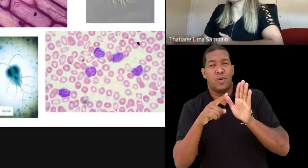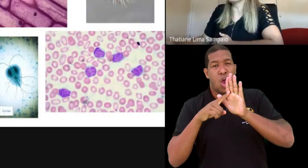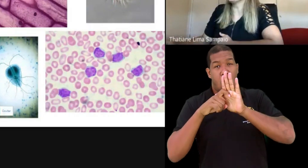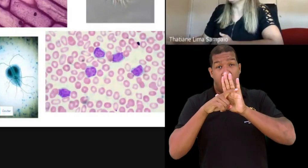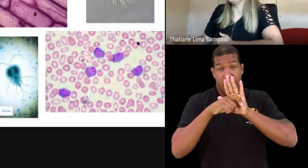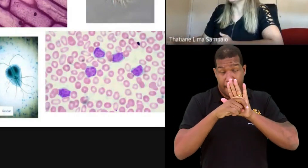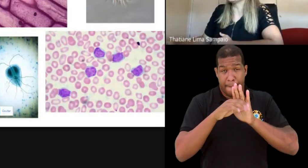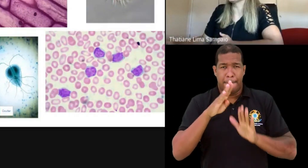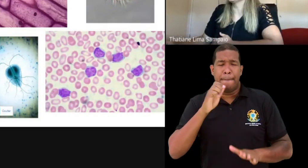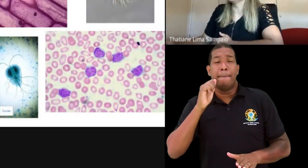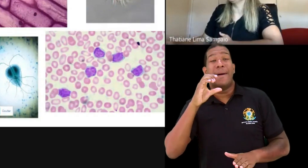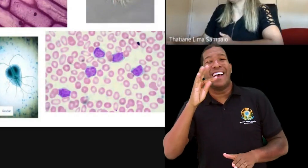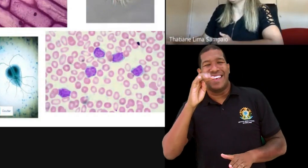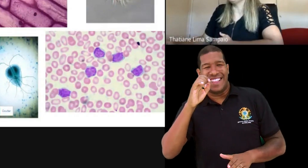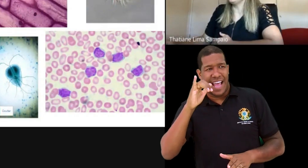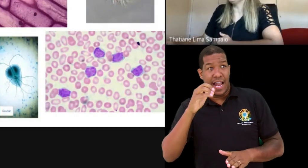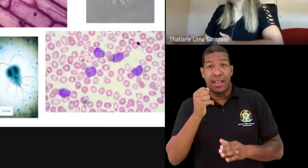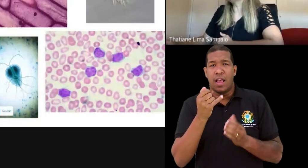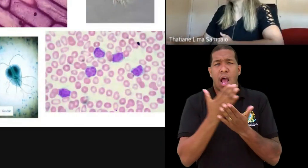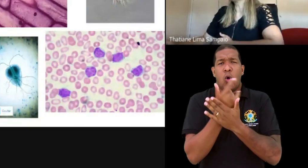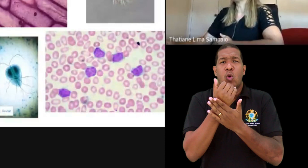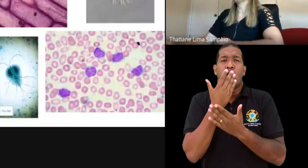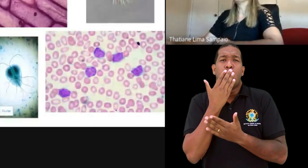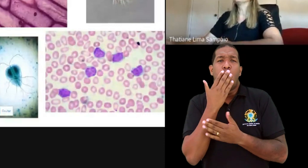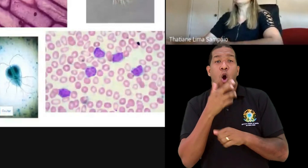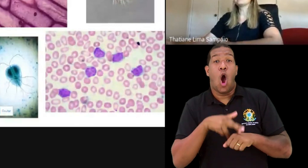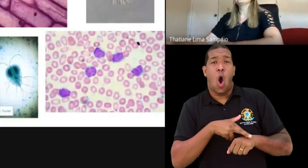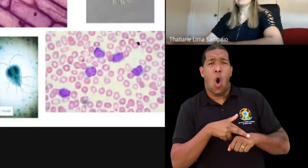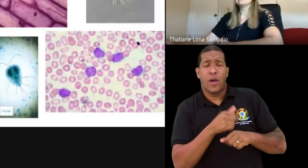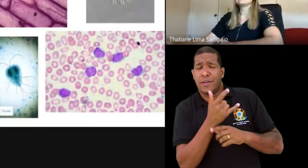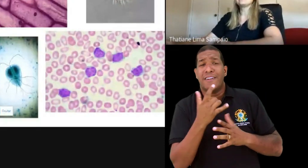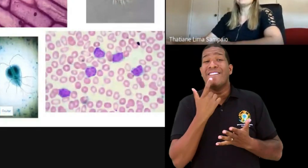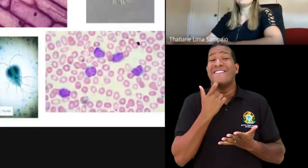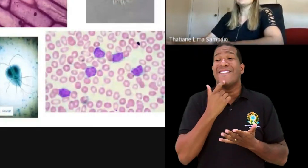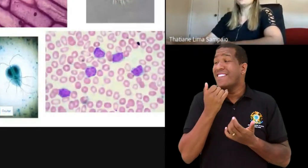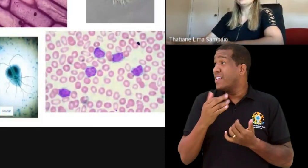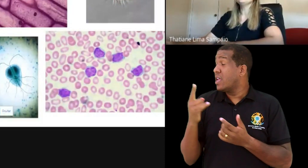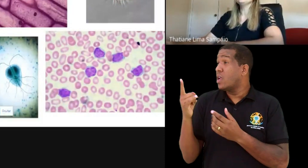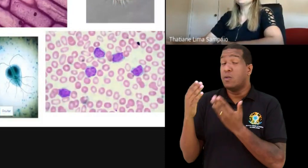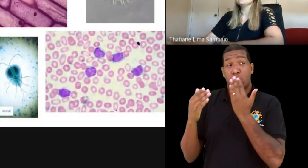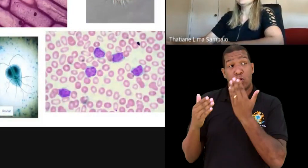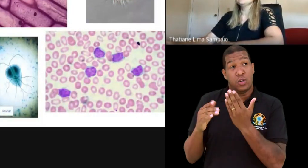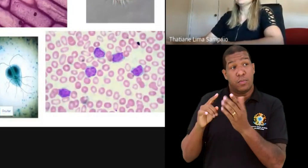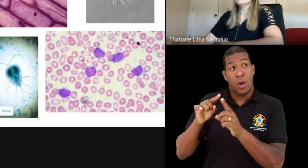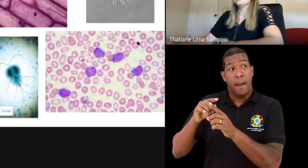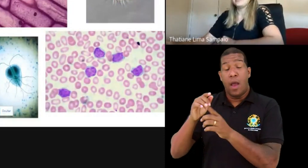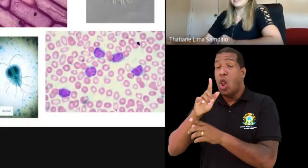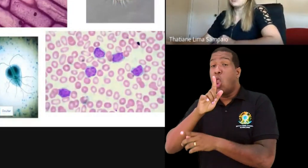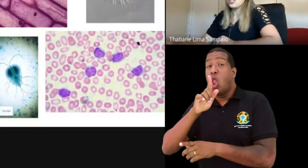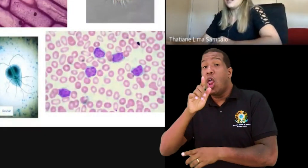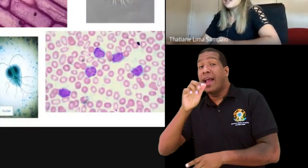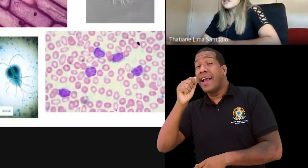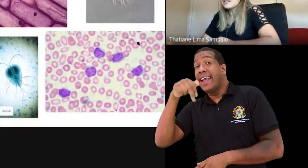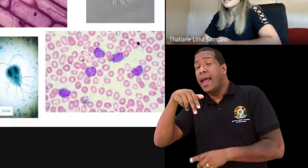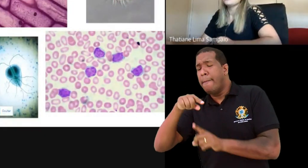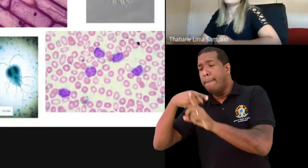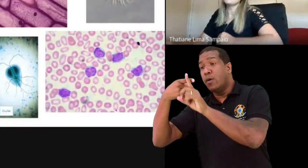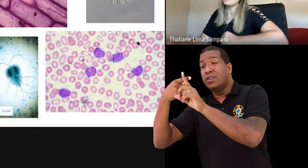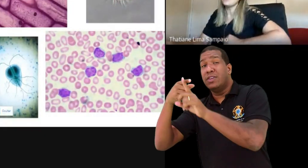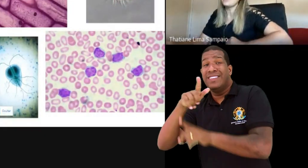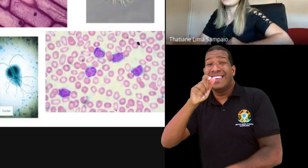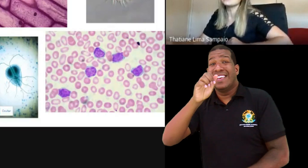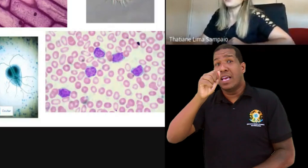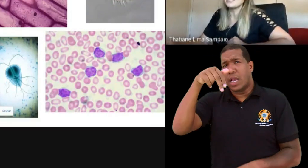temos as roxinhas e as vermelhas, que são bactérias gram-positivas e gram-negativas, que